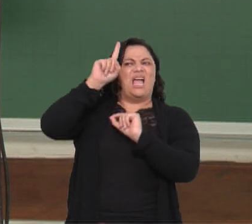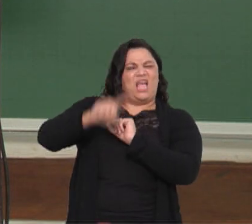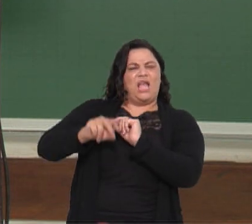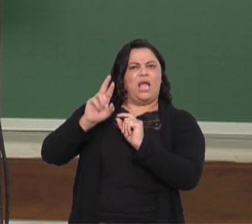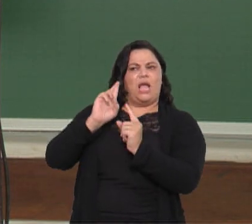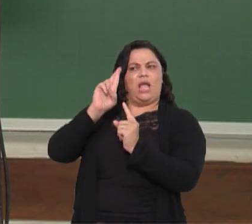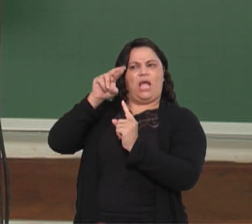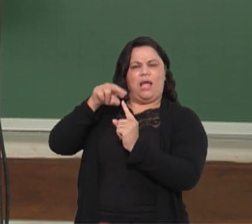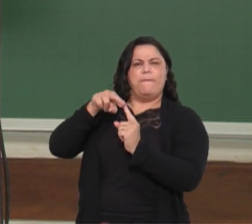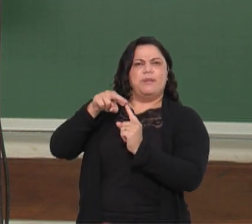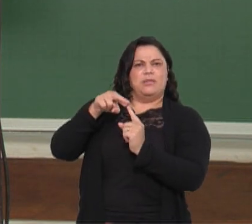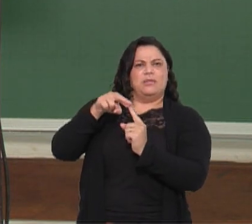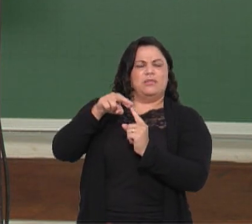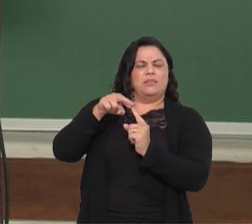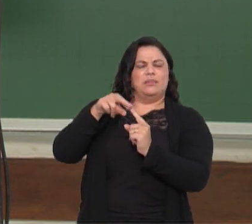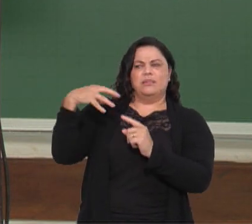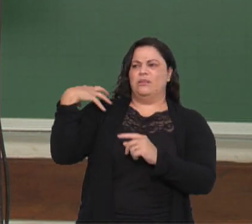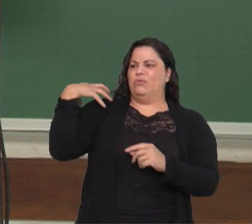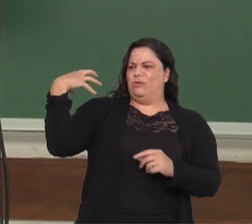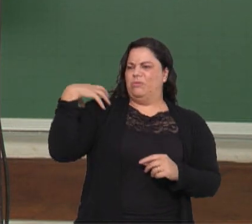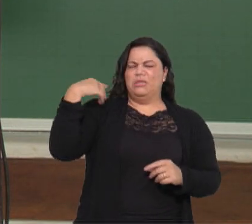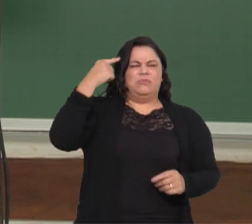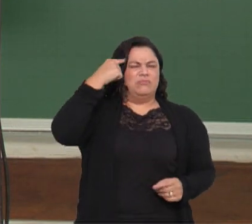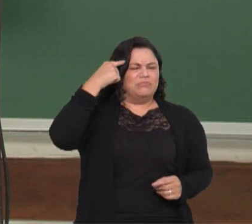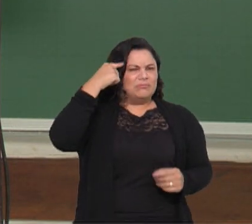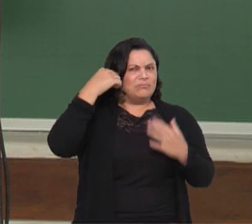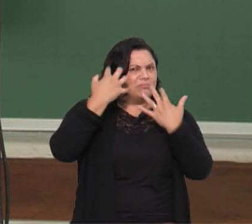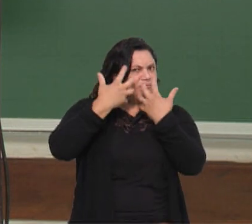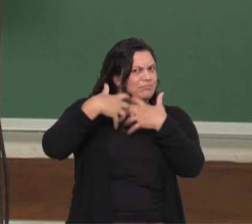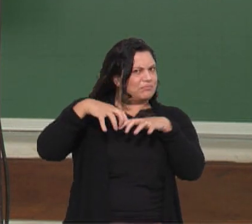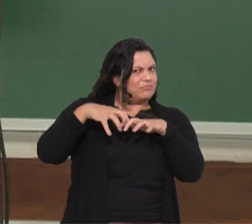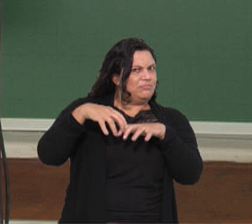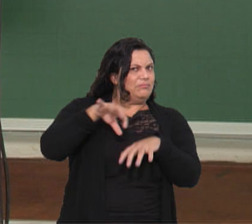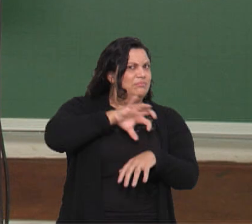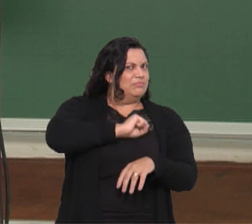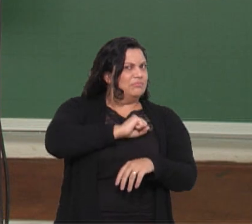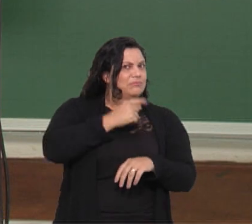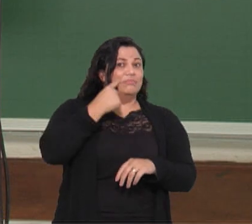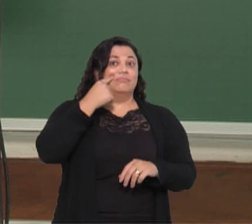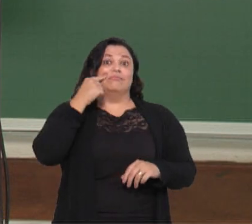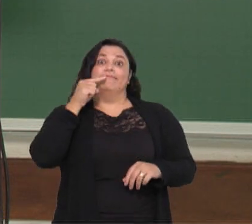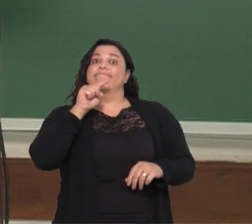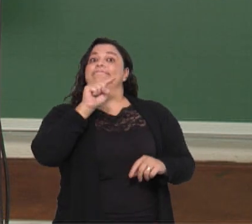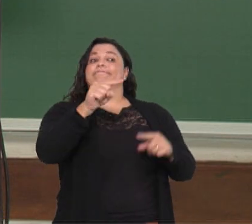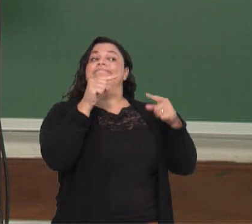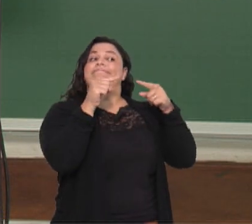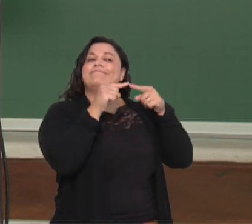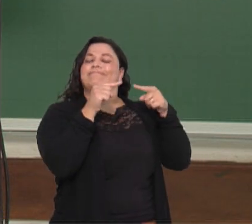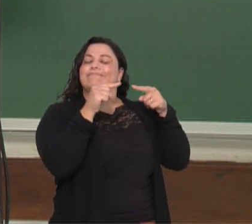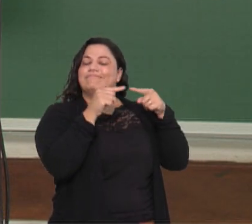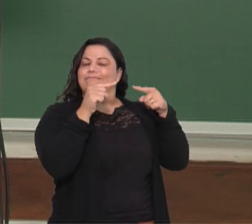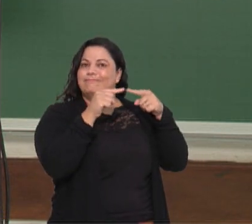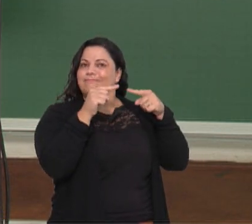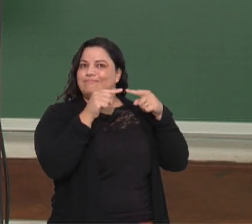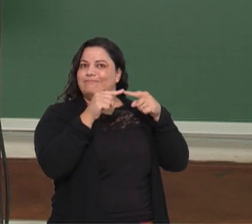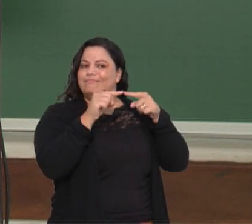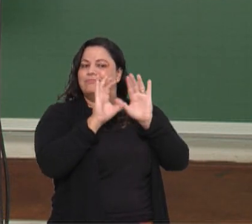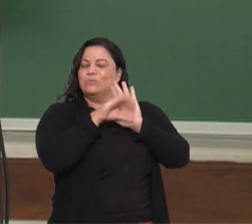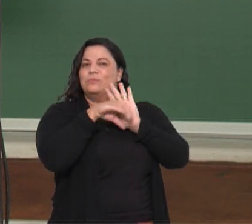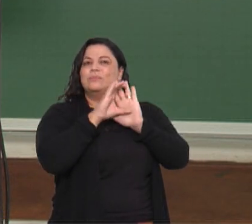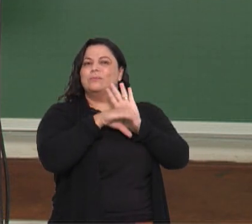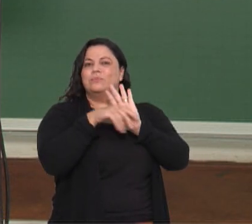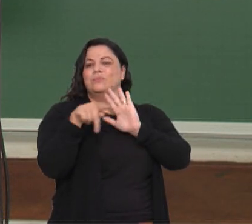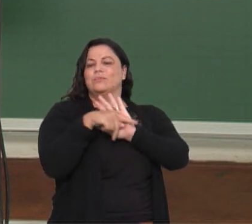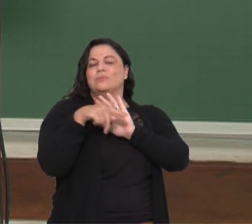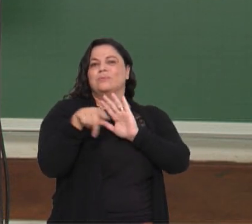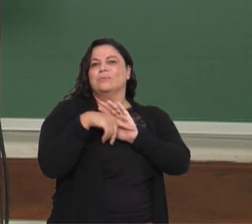representa o que Platão pensava sobre o amor? Vamos verificar essa informação aqui, ver se está em conformidade com o conceito que o